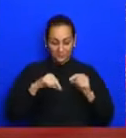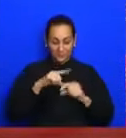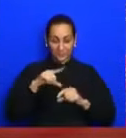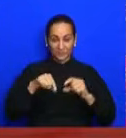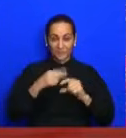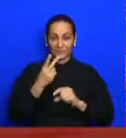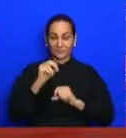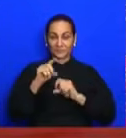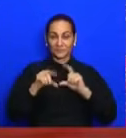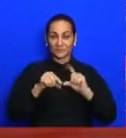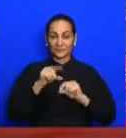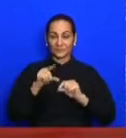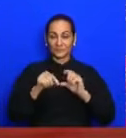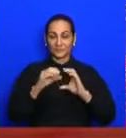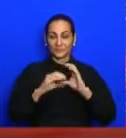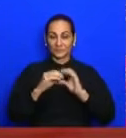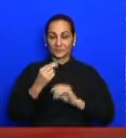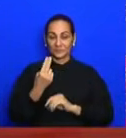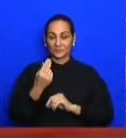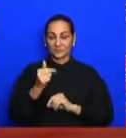dezenas sorteadas no concurso